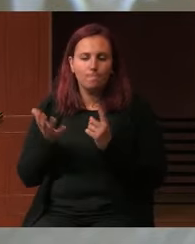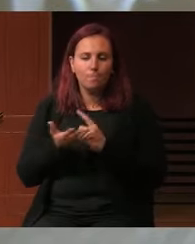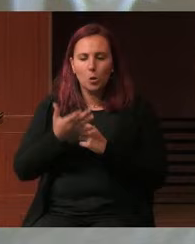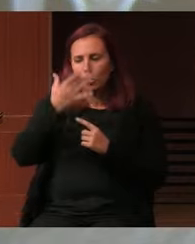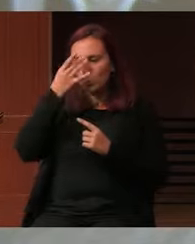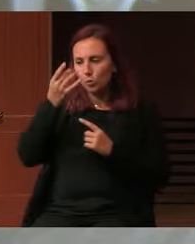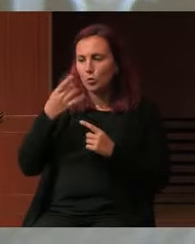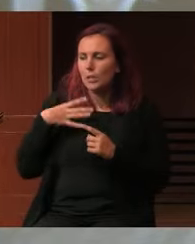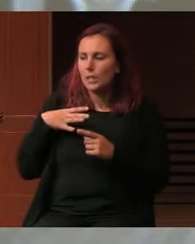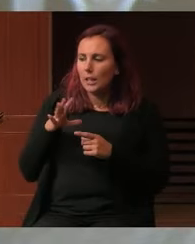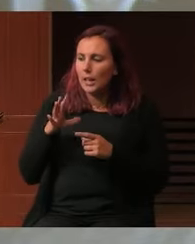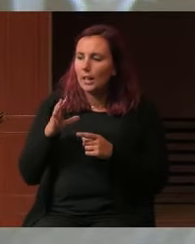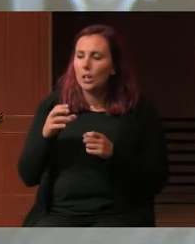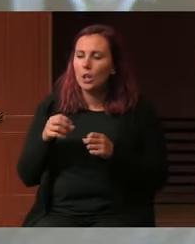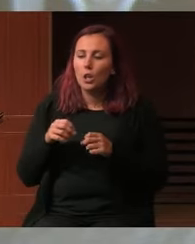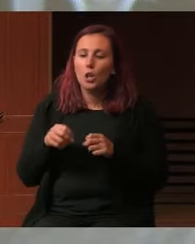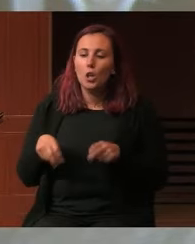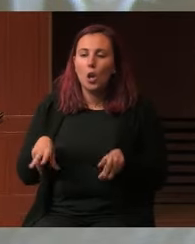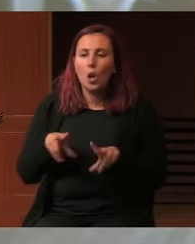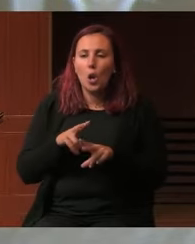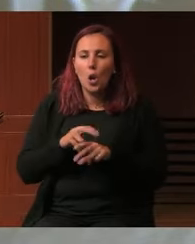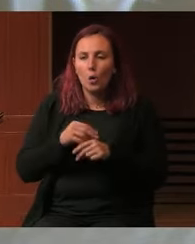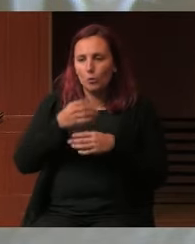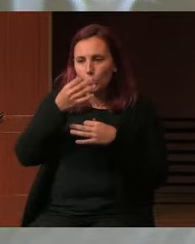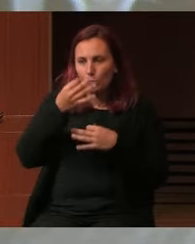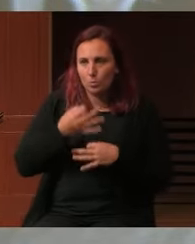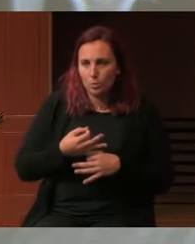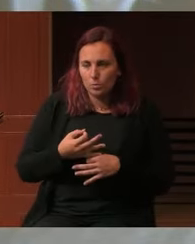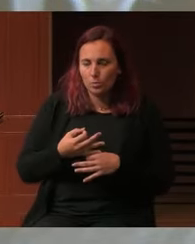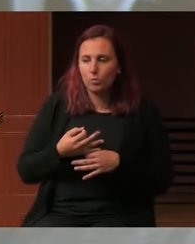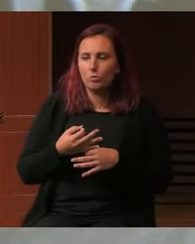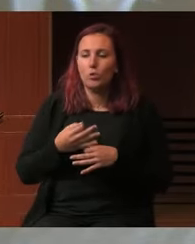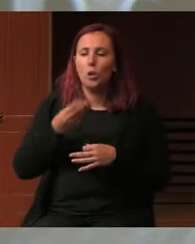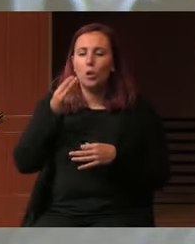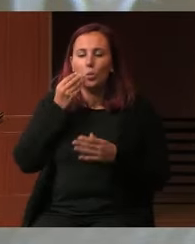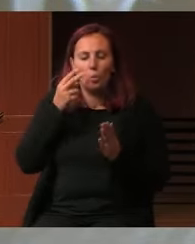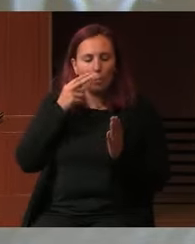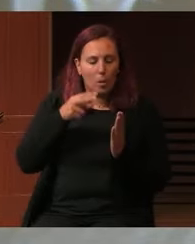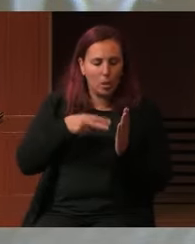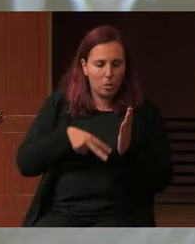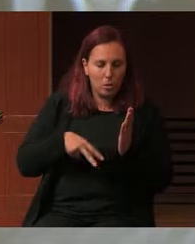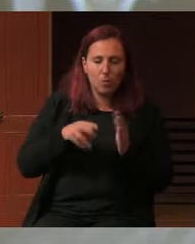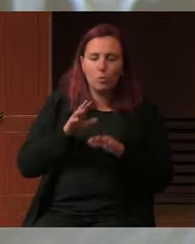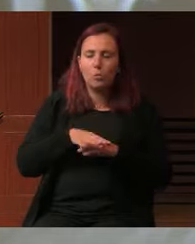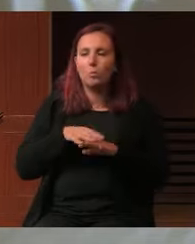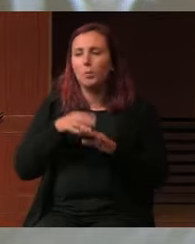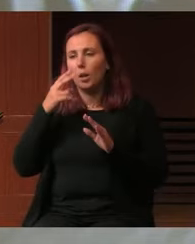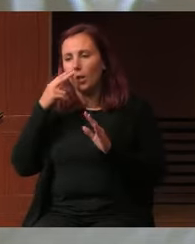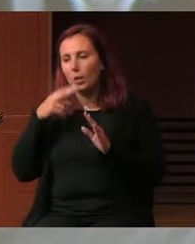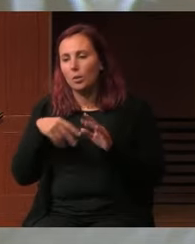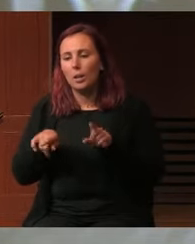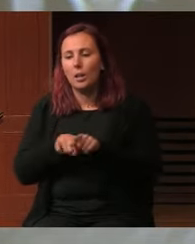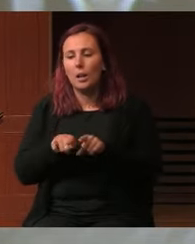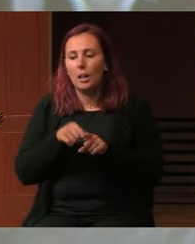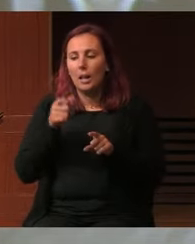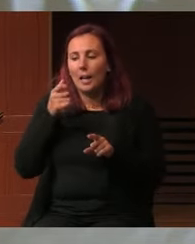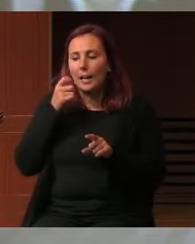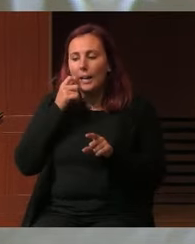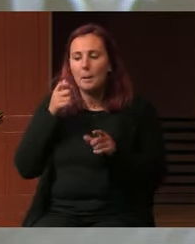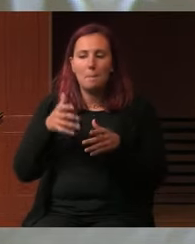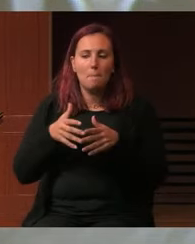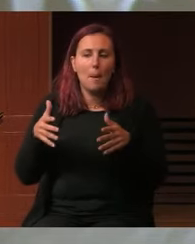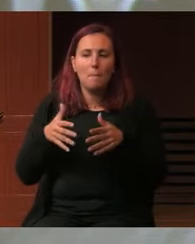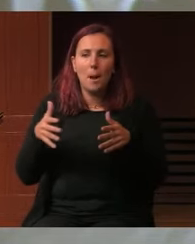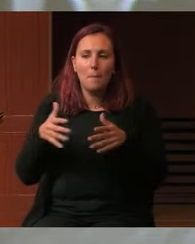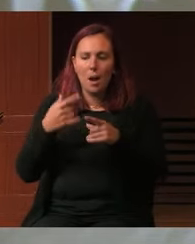trazer novas condutas na relação entre o processo de leitura, sendo a leitura aquela que acontece em